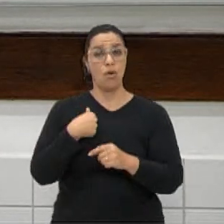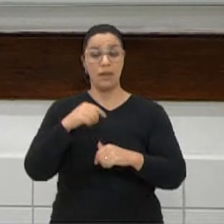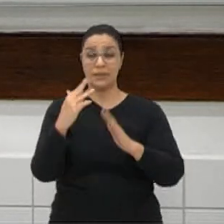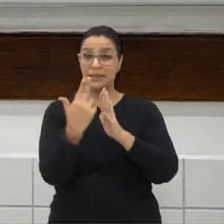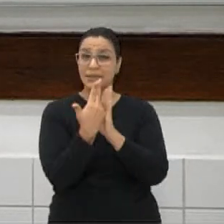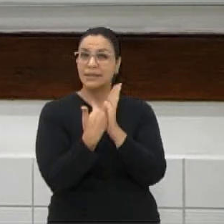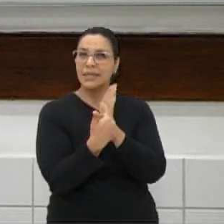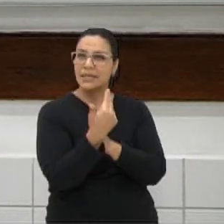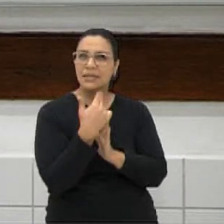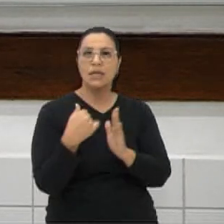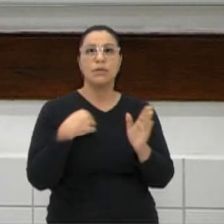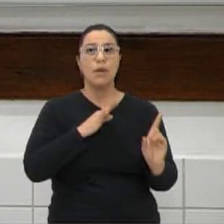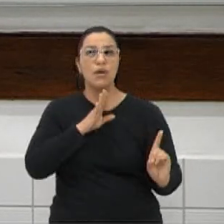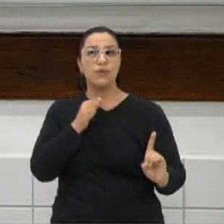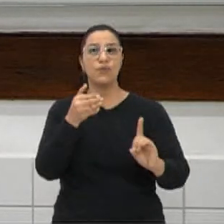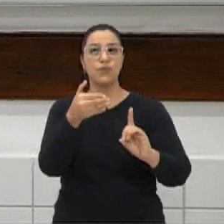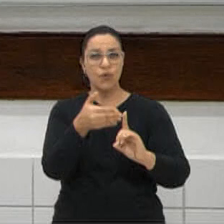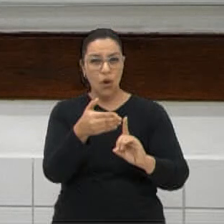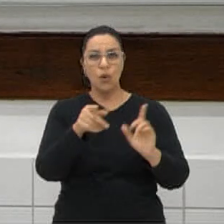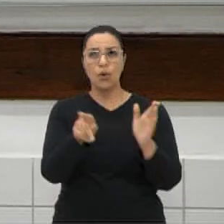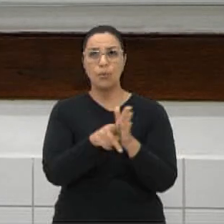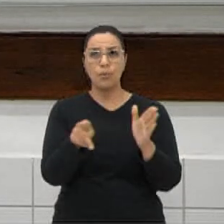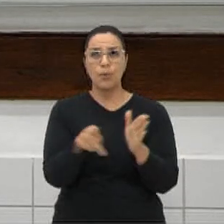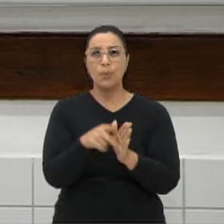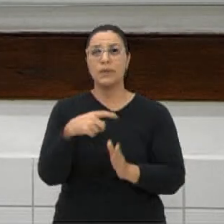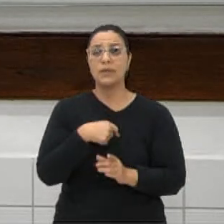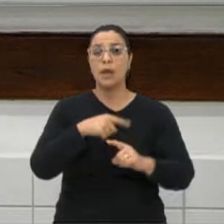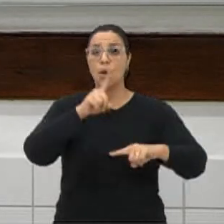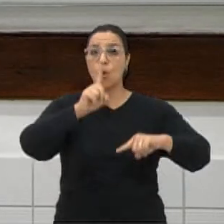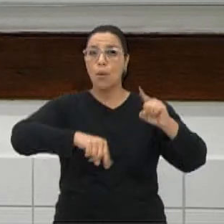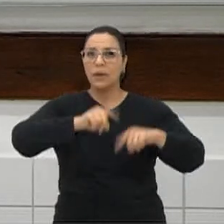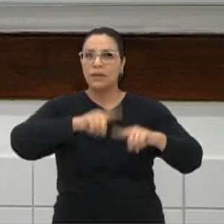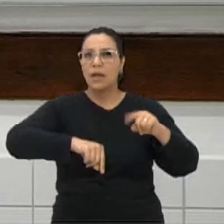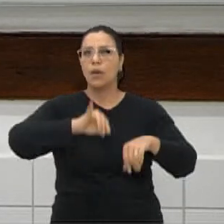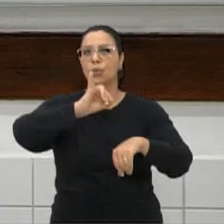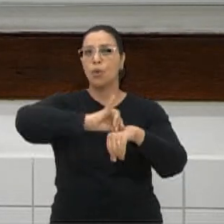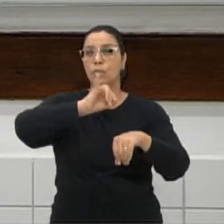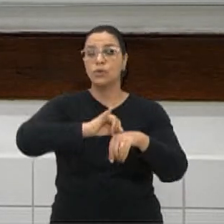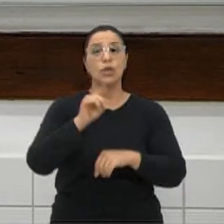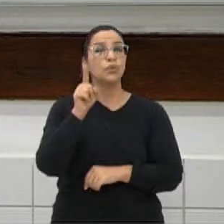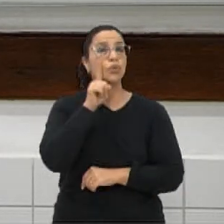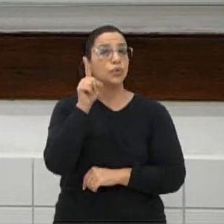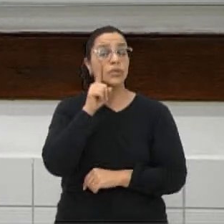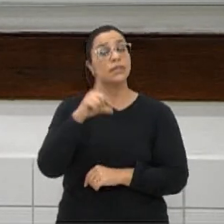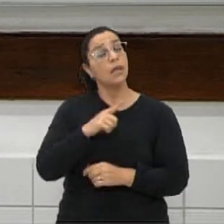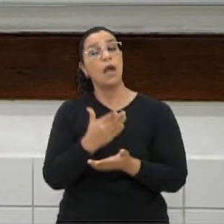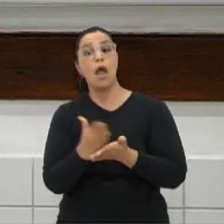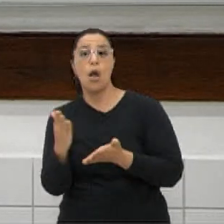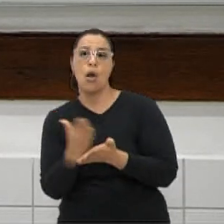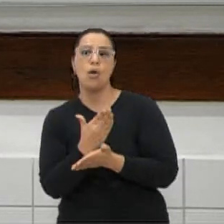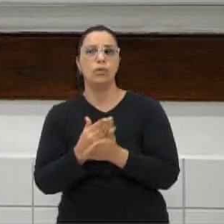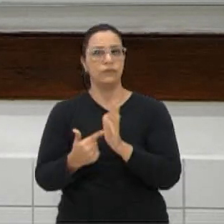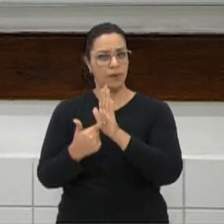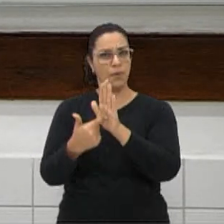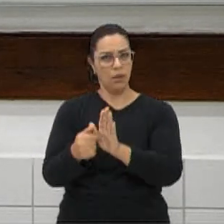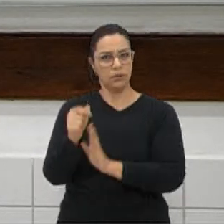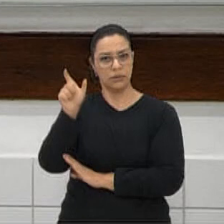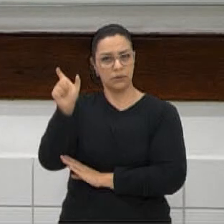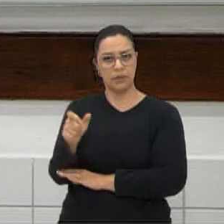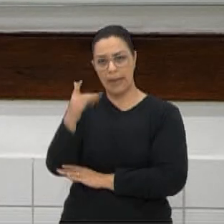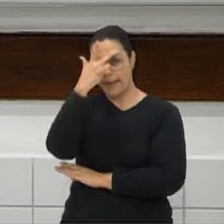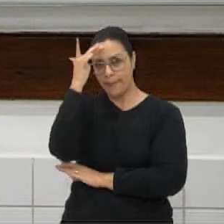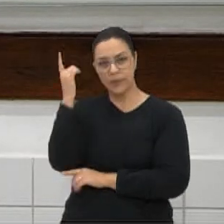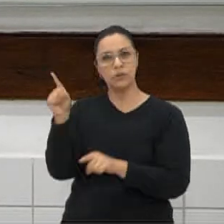ela vai centralizar-se nas questões dos objetos do cotidiano, porém vai ter momentos que vão aparecer